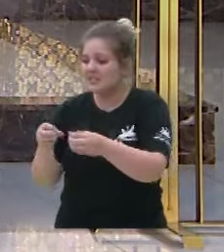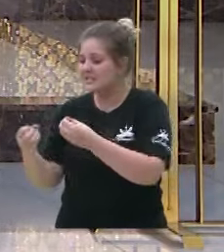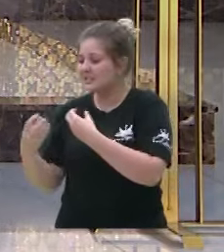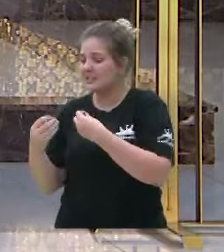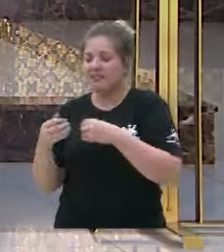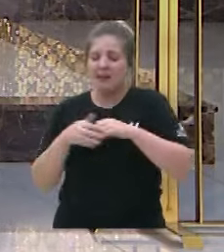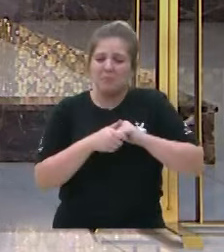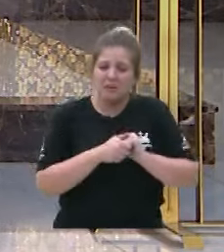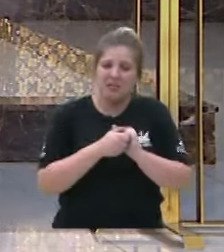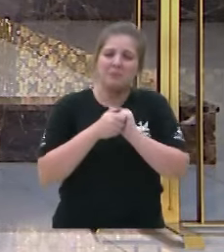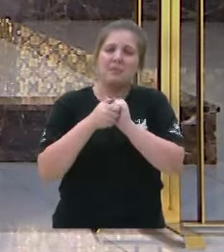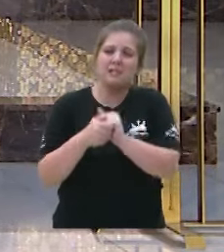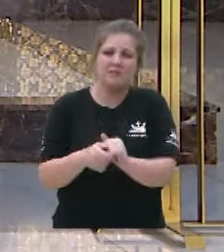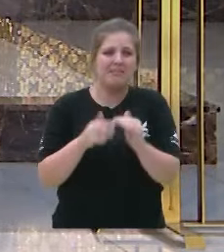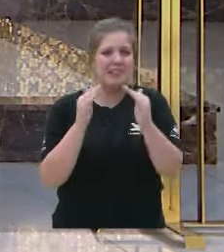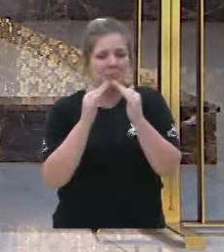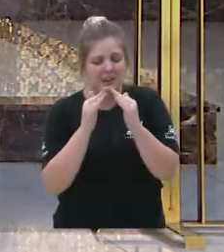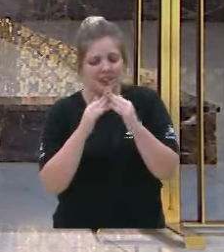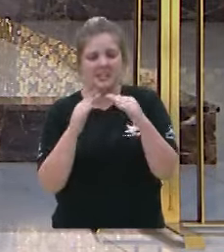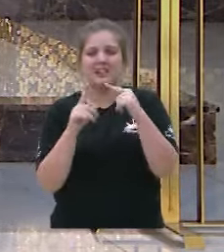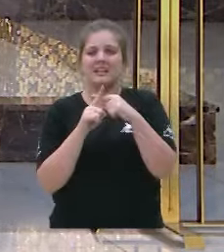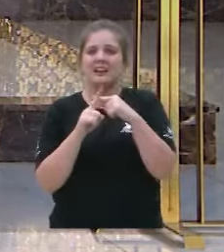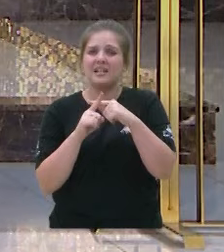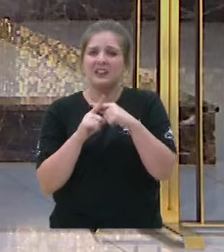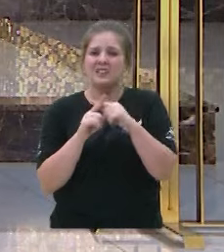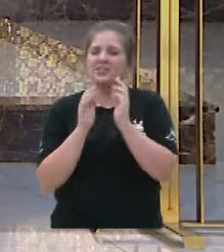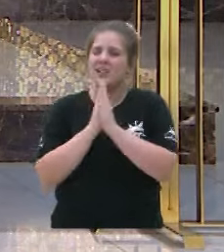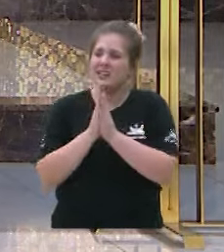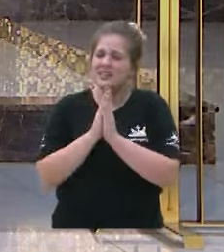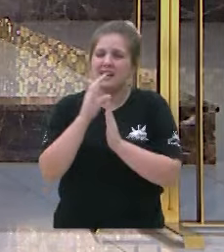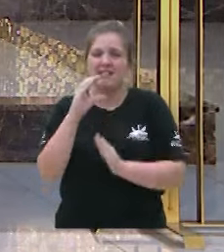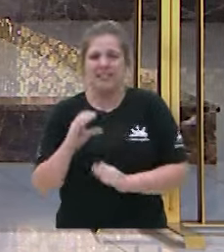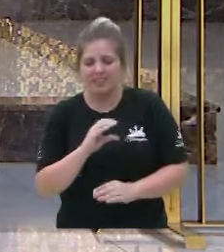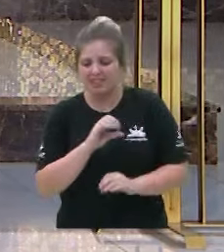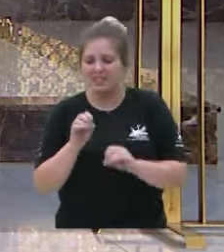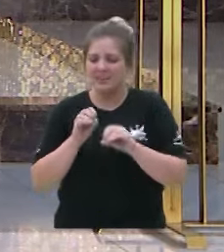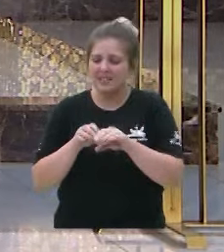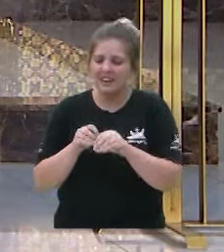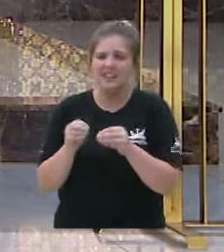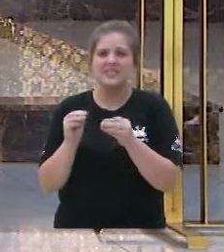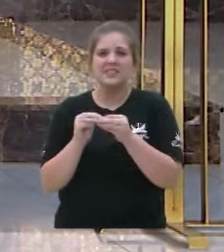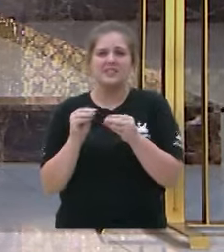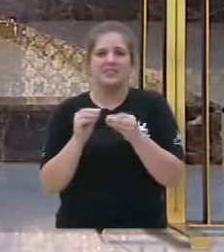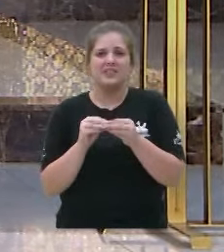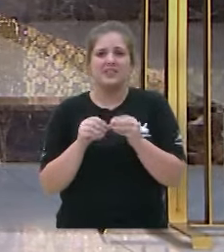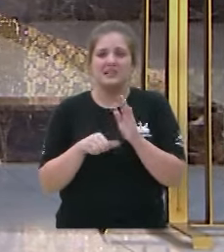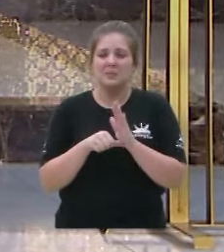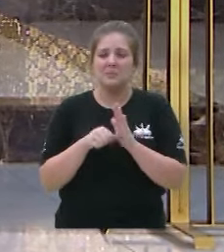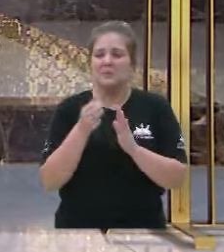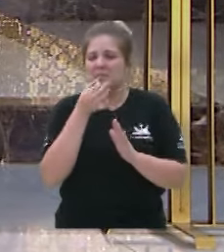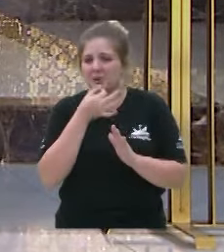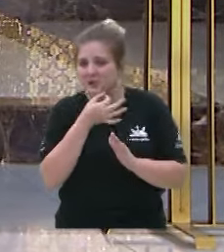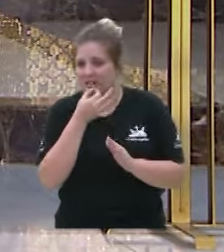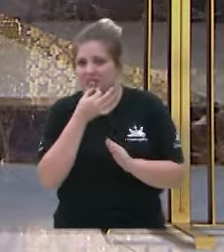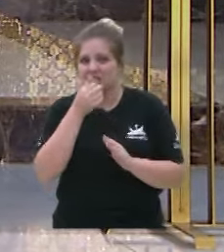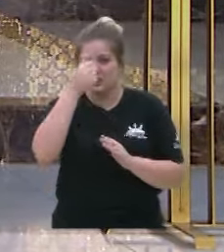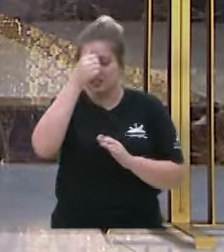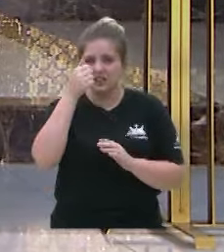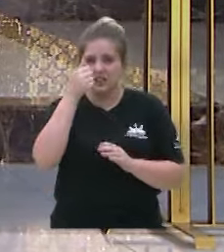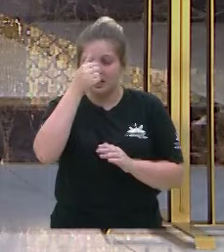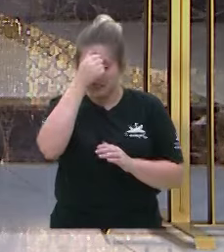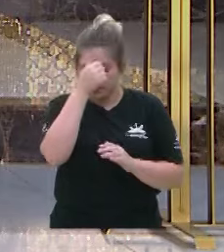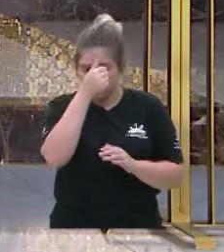mão levei à igreja tinha catequese fez Primeira Eucaristia crismou